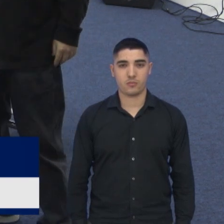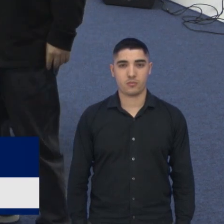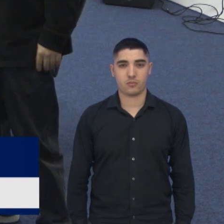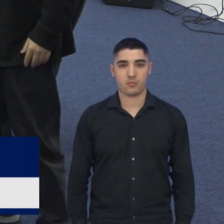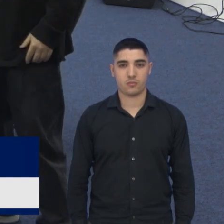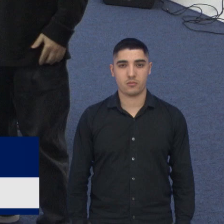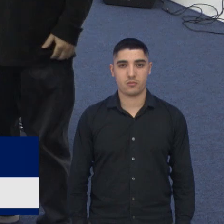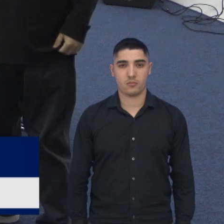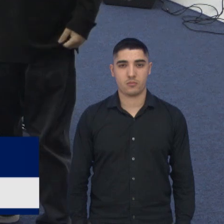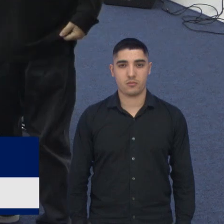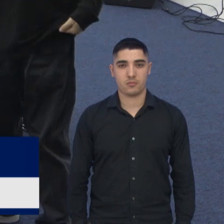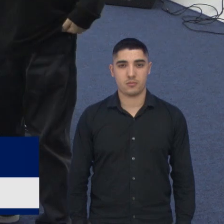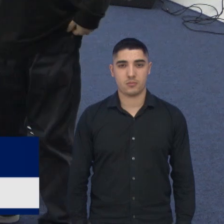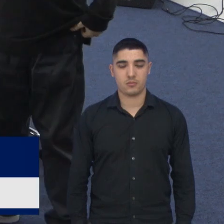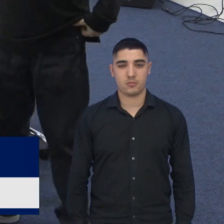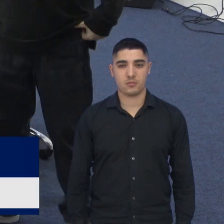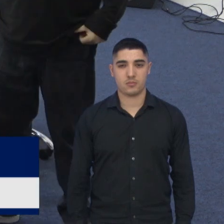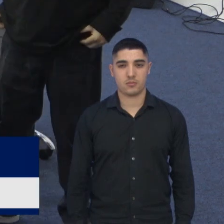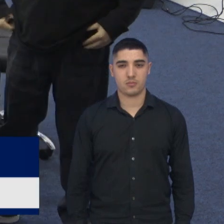Tá.